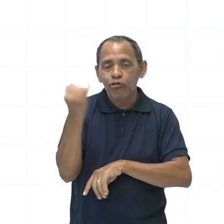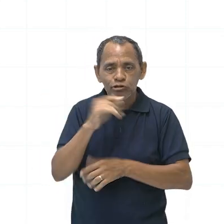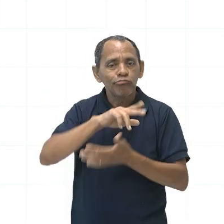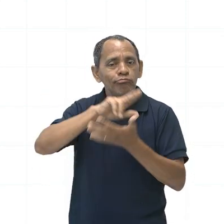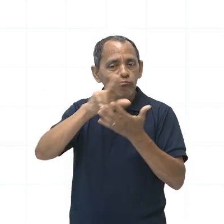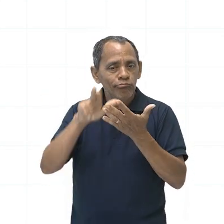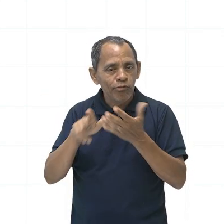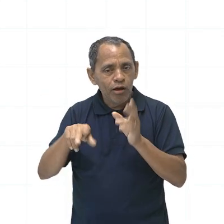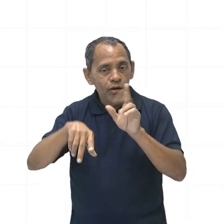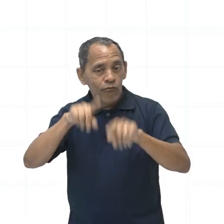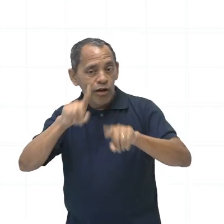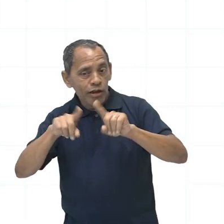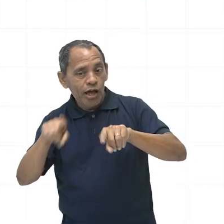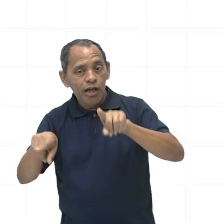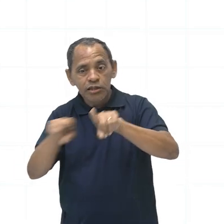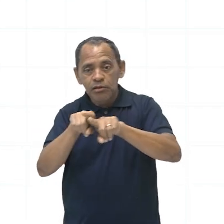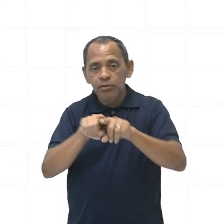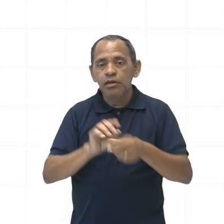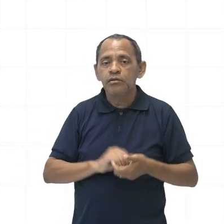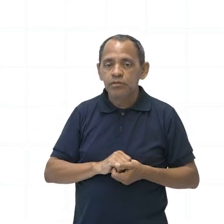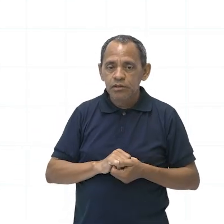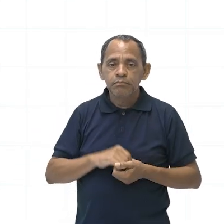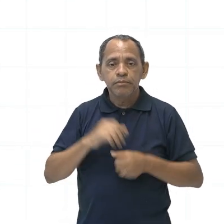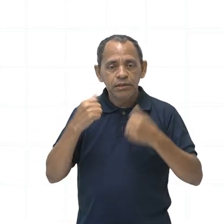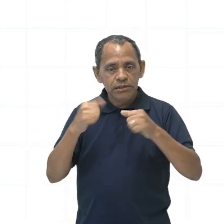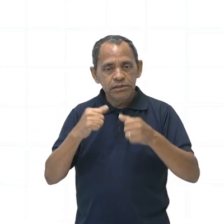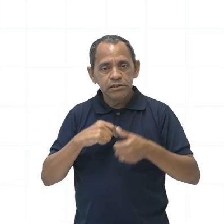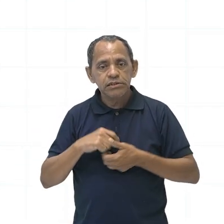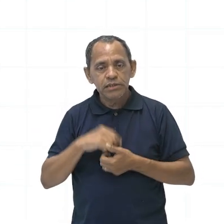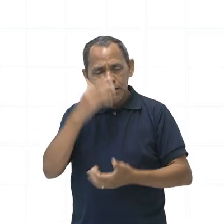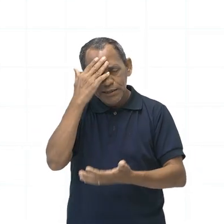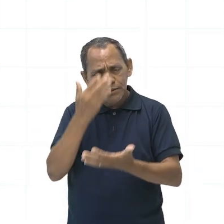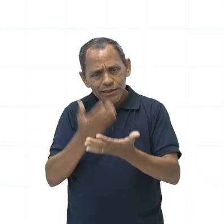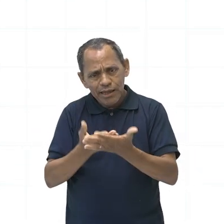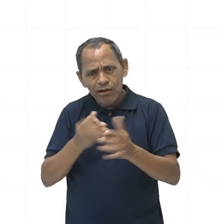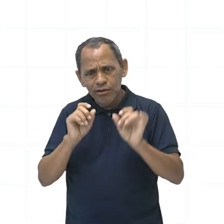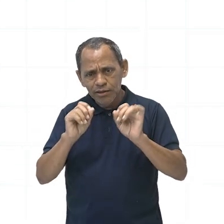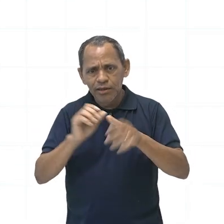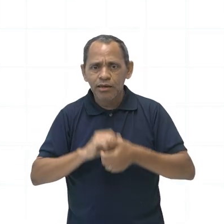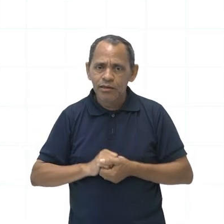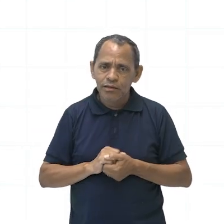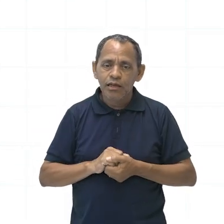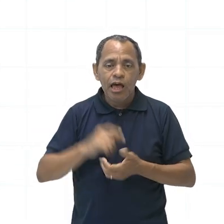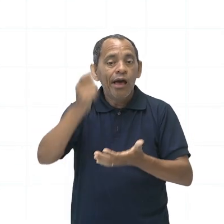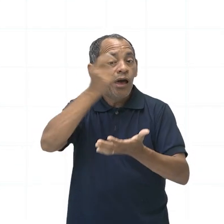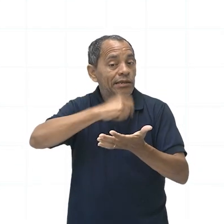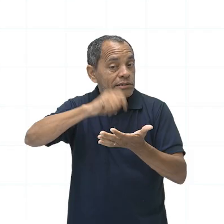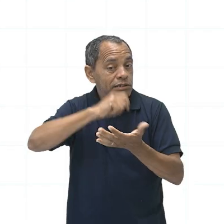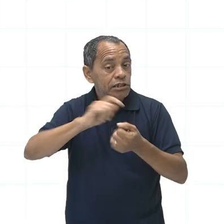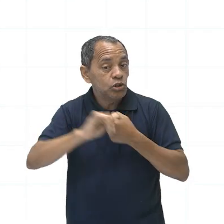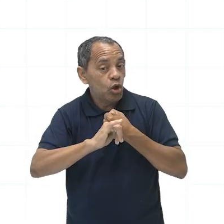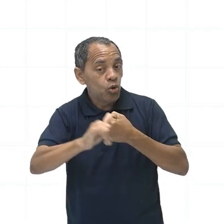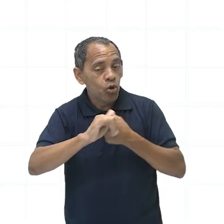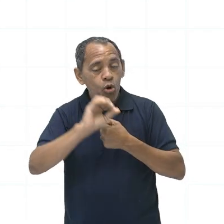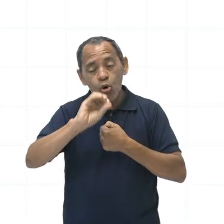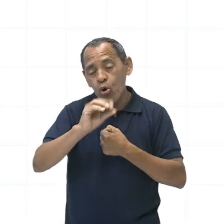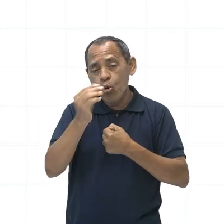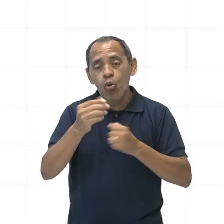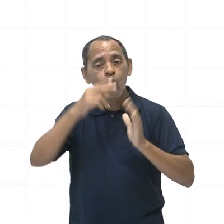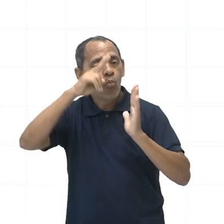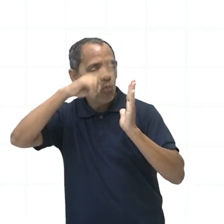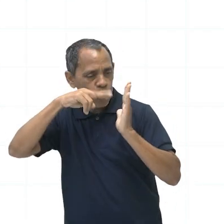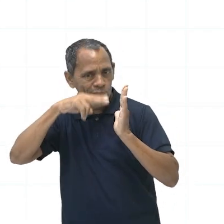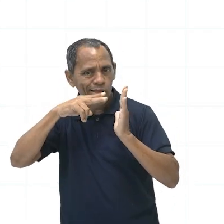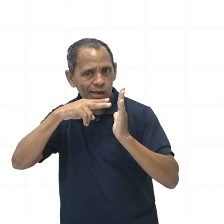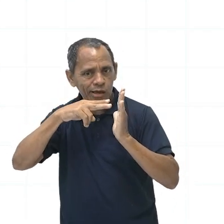tá? E aí, tais elementos devem ser levados em consideração no momento da escrita de uma crônica ou no momento que estamos lendo a crônica para